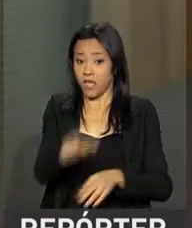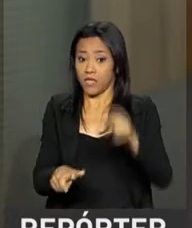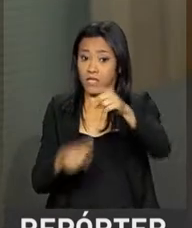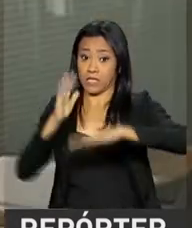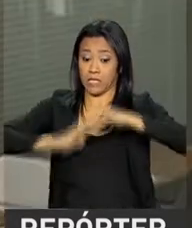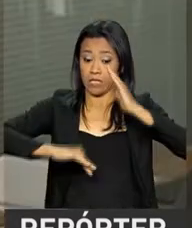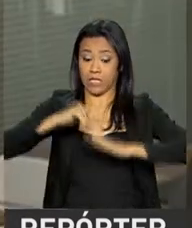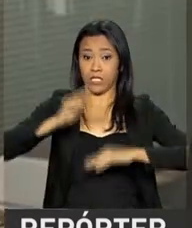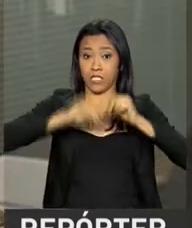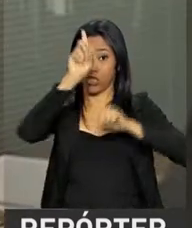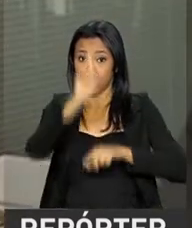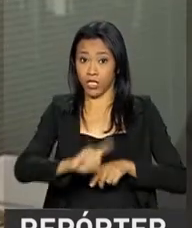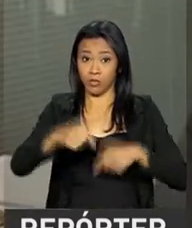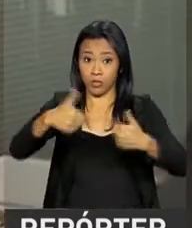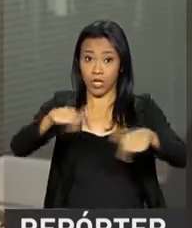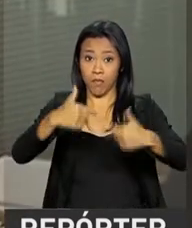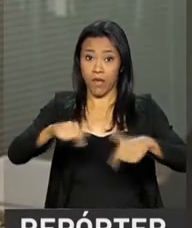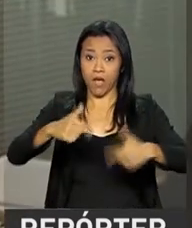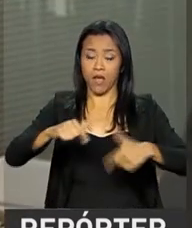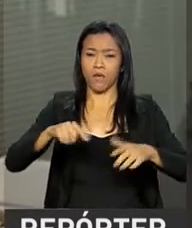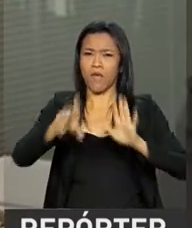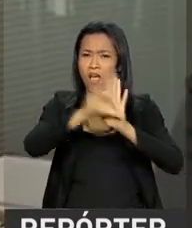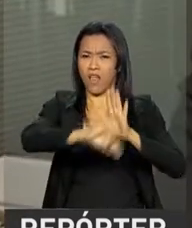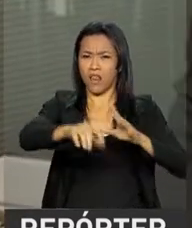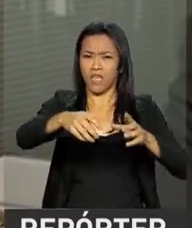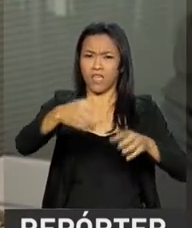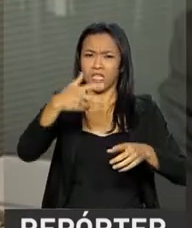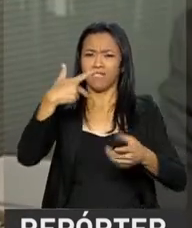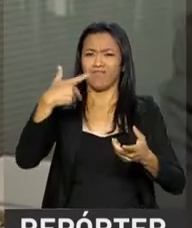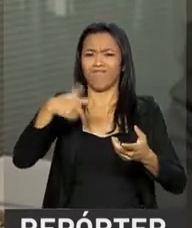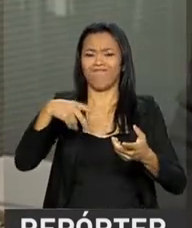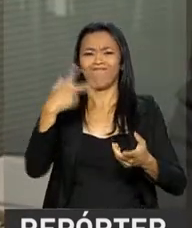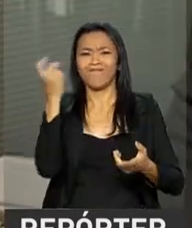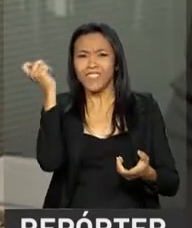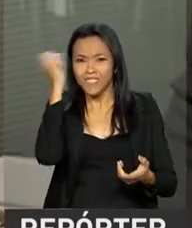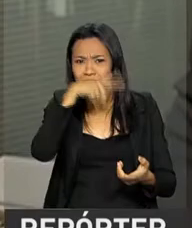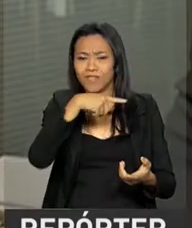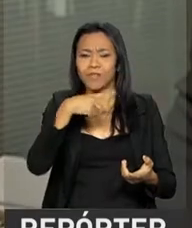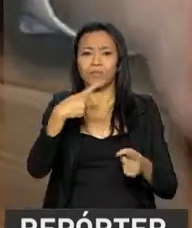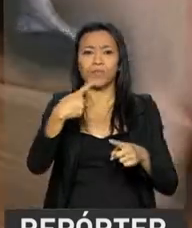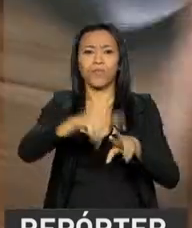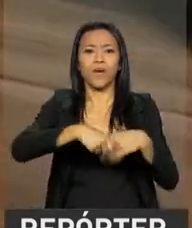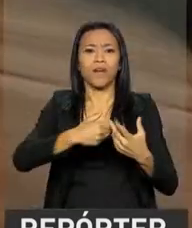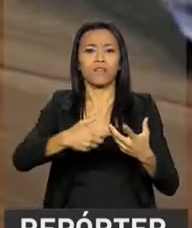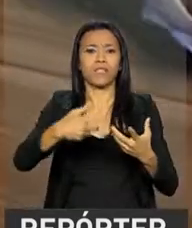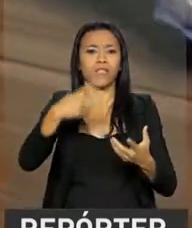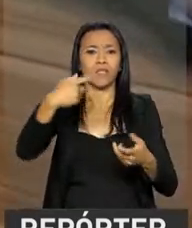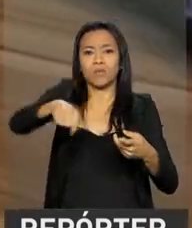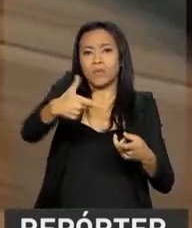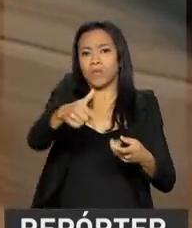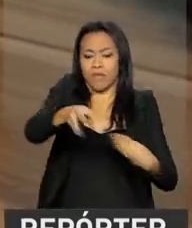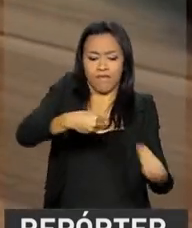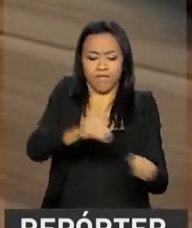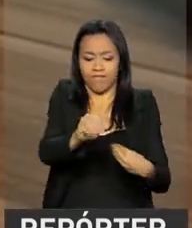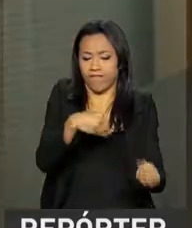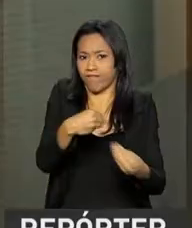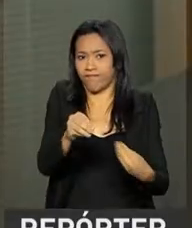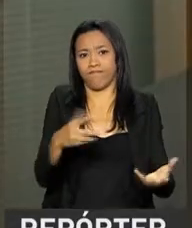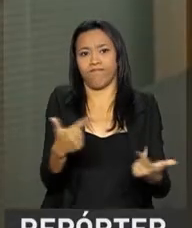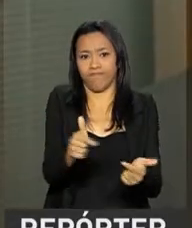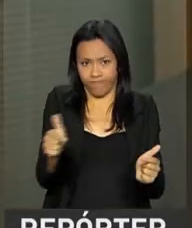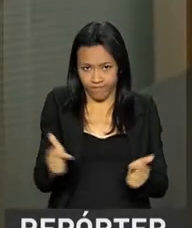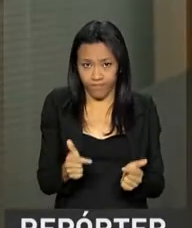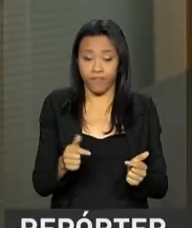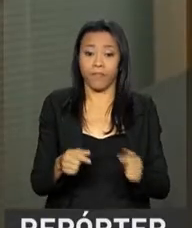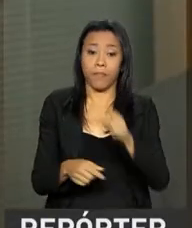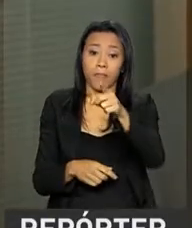trabalho, entende que a rigidez da lei em vigor no Brasil há décadas dificulta a geração de empregos e a competitividade do país. Essas